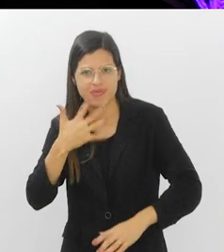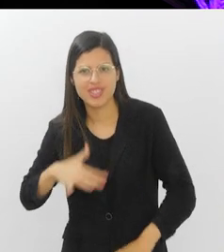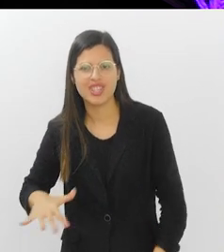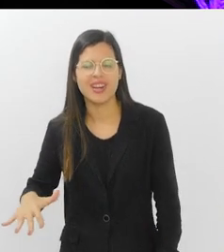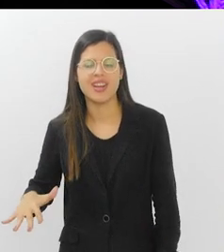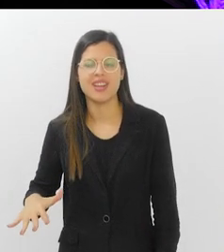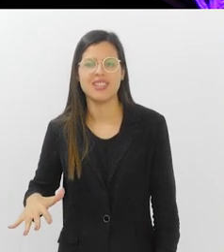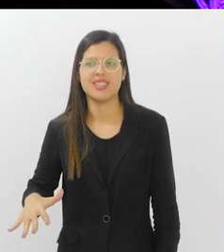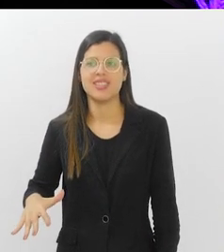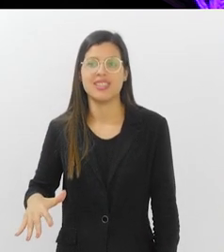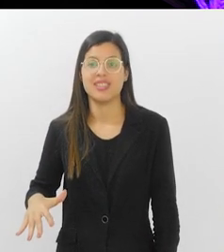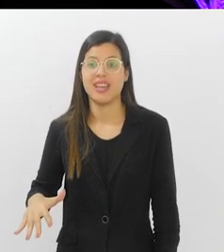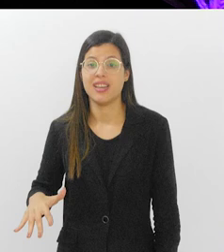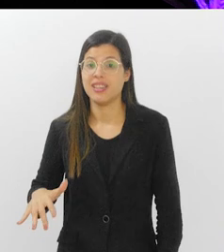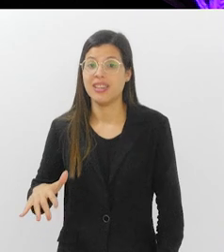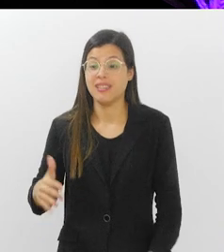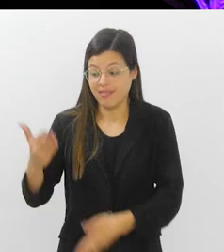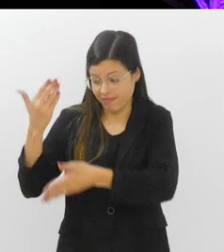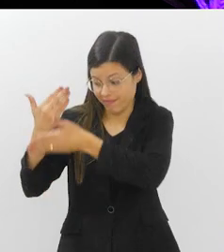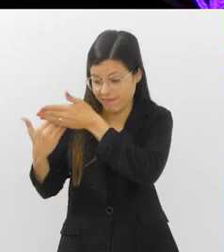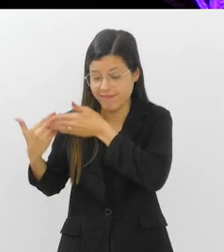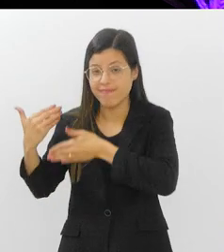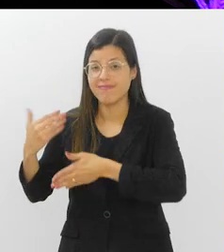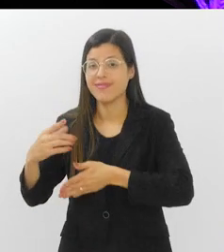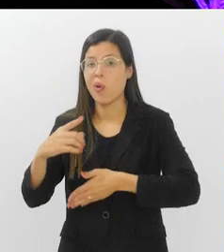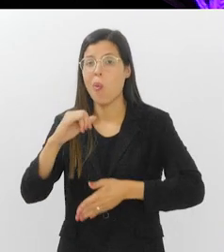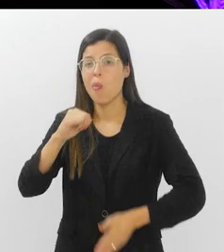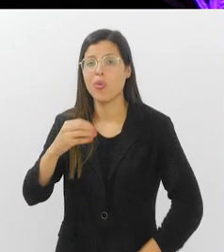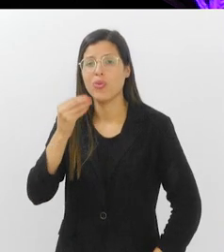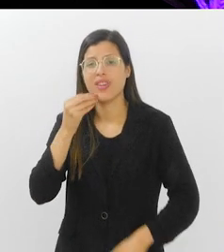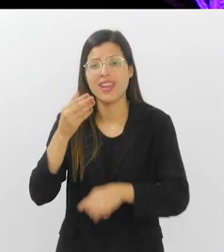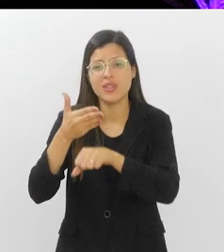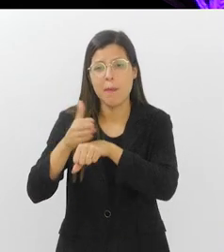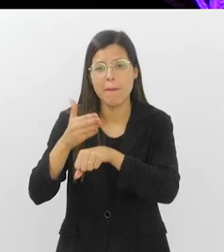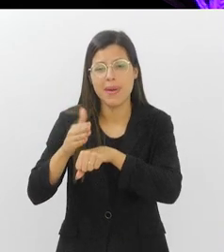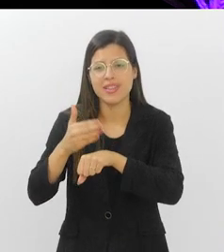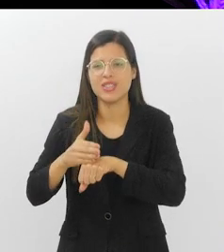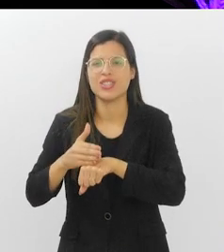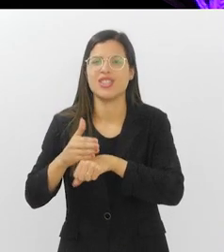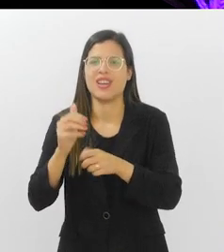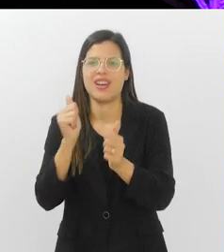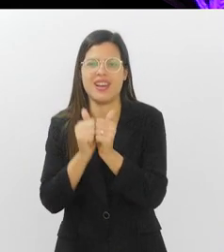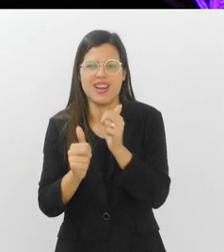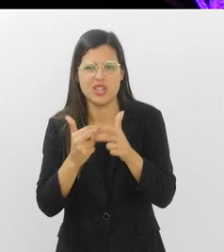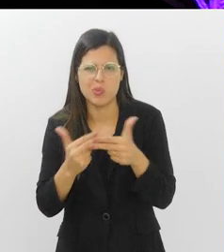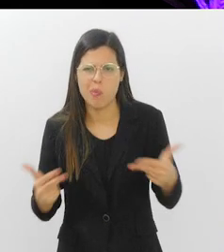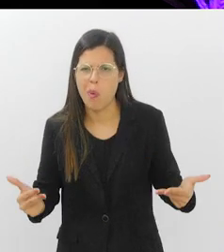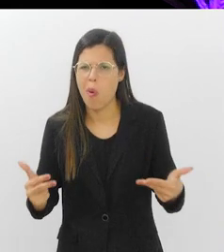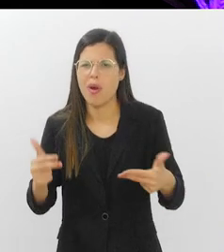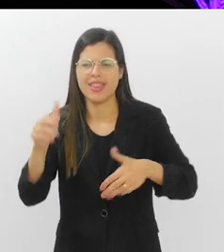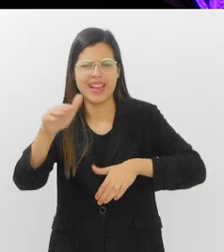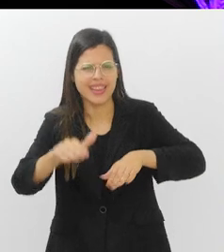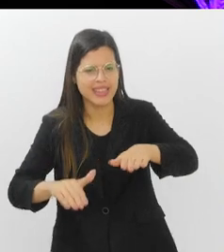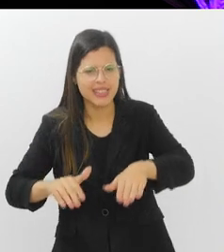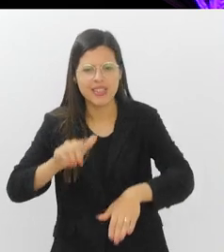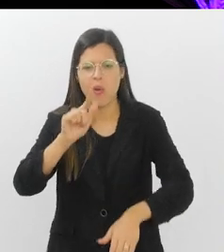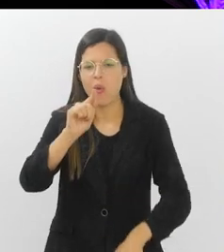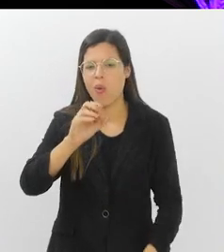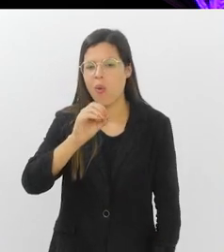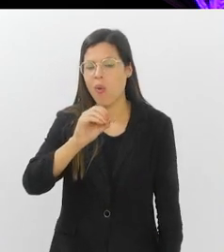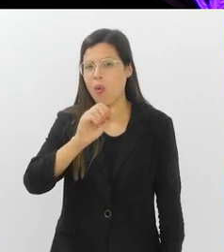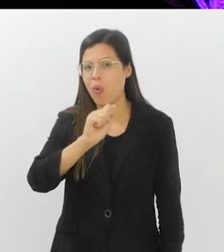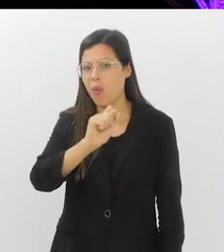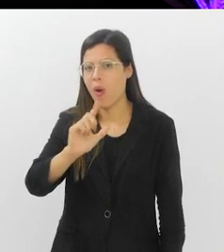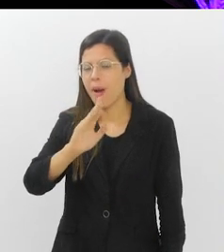né Eh E lá eu tive a oportunidade de praticar todos os esportes que pessoas cegas fazem atletismo natação globol